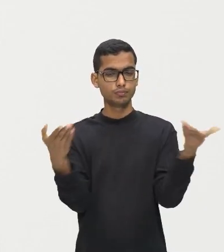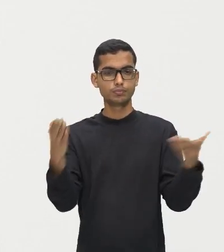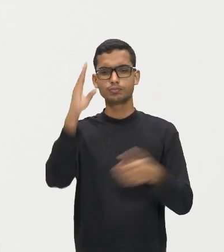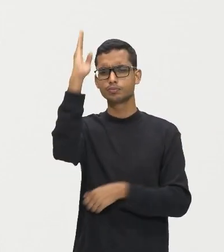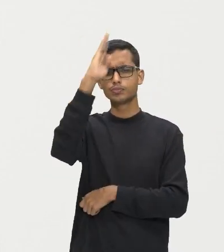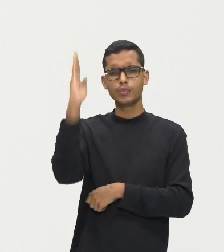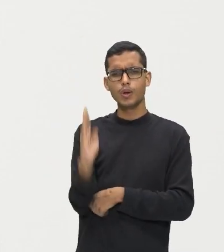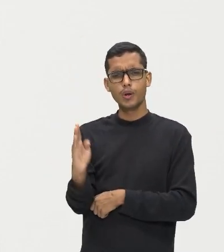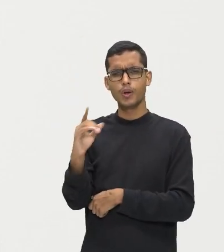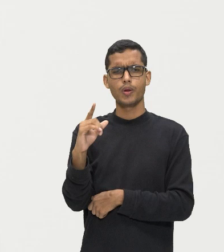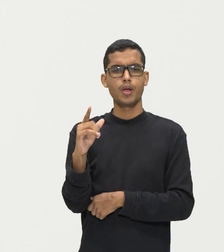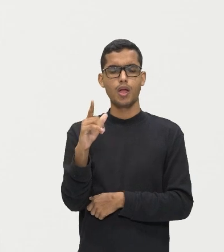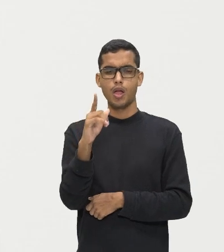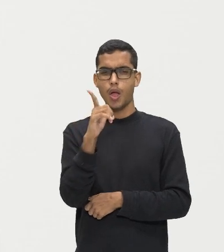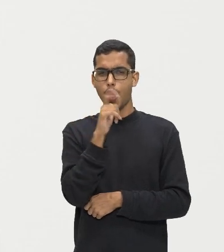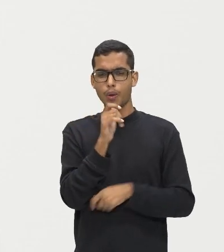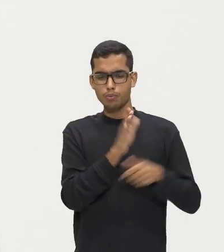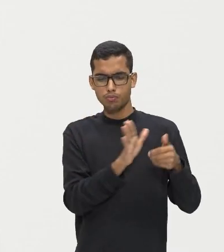é?